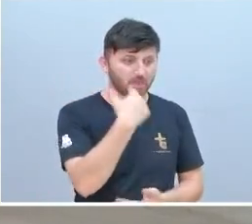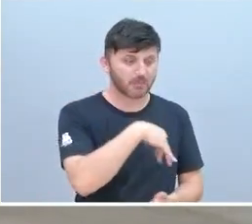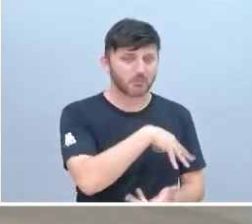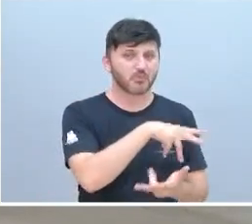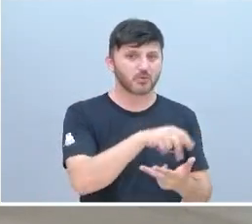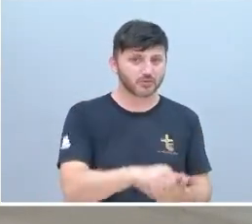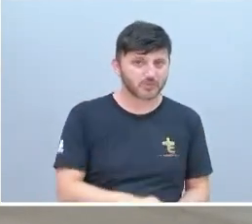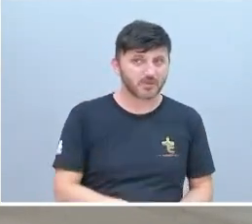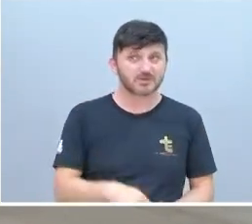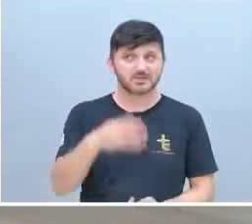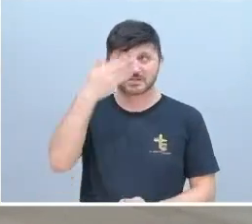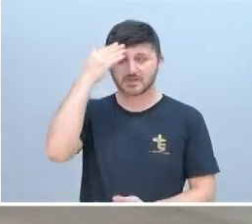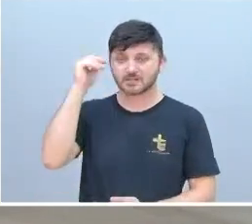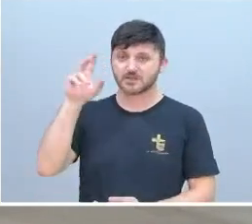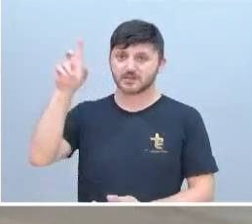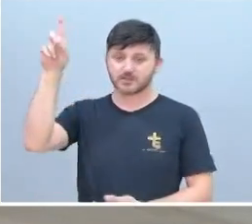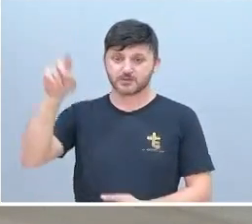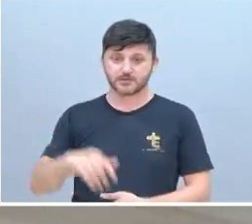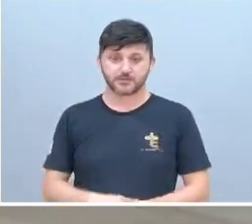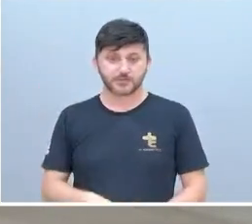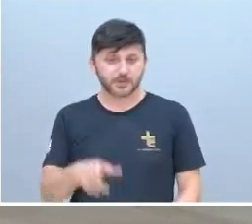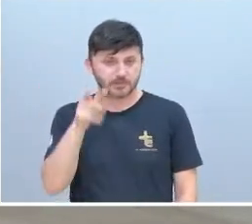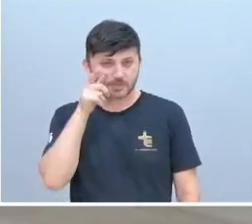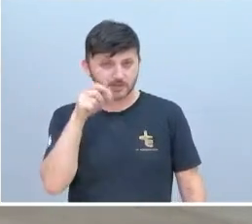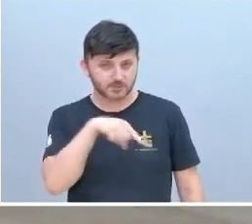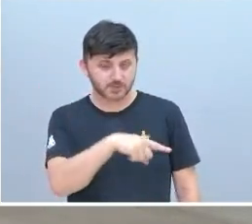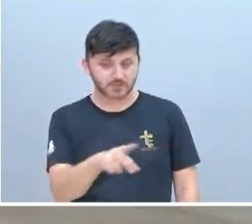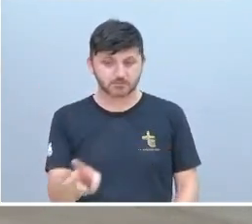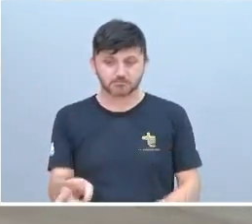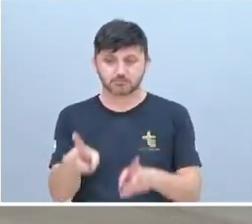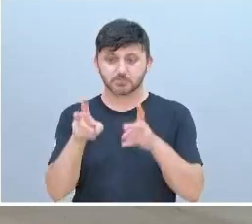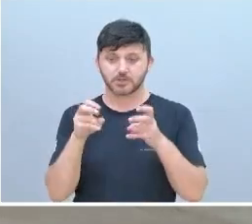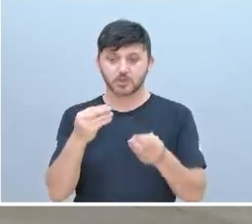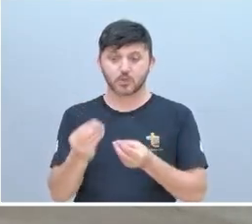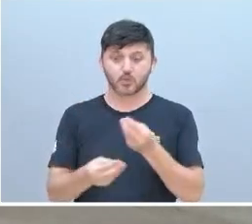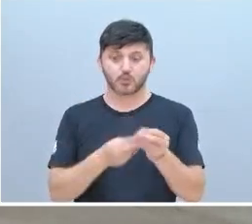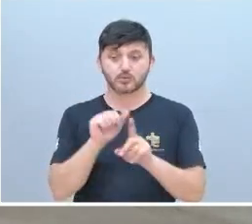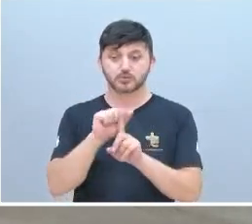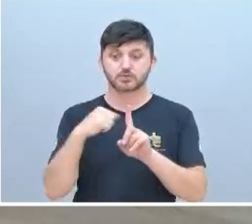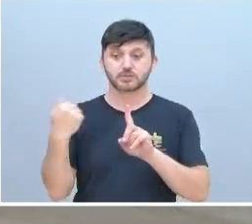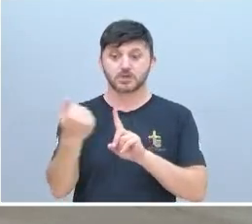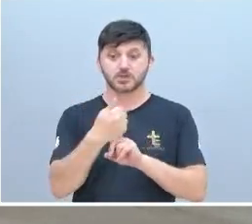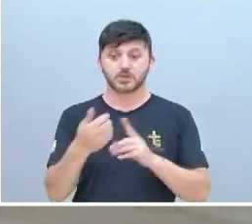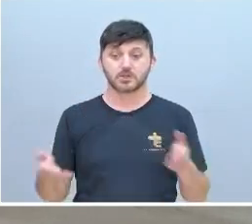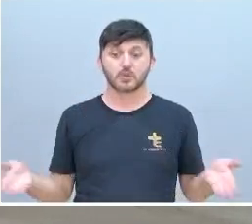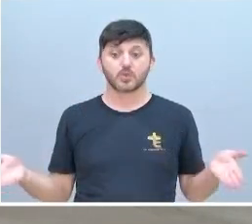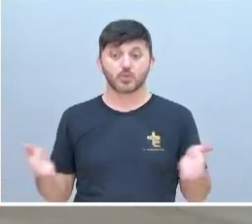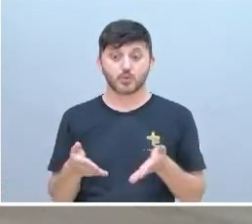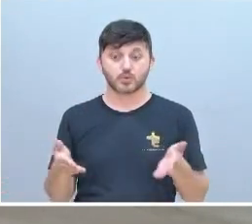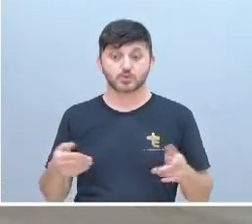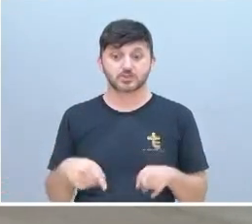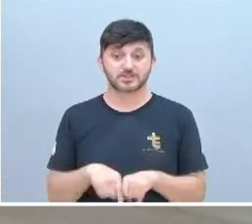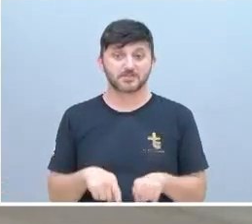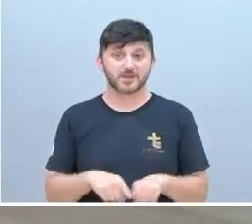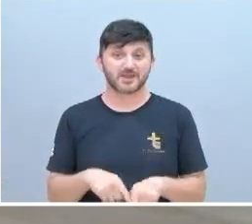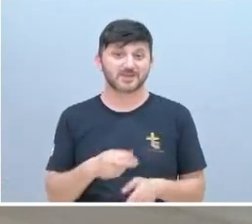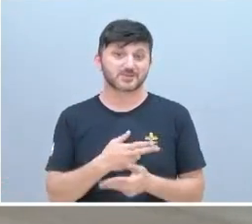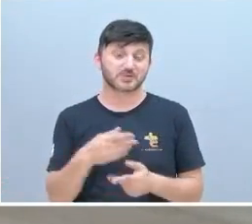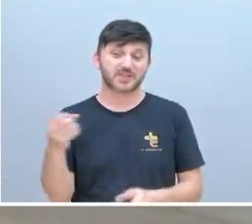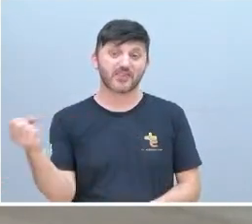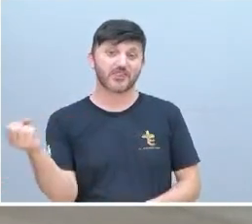Impressionante. Não sei se você percebe como a sociedade hoje, as modinhas vêm e